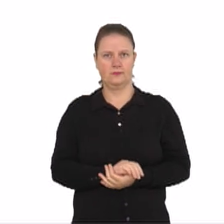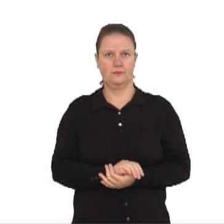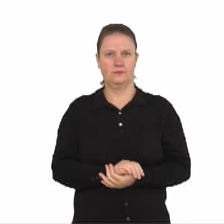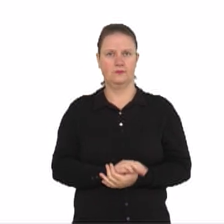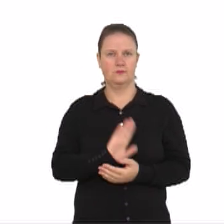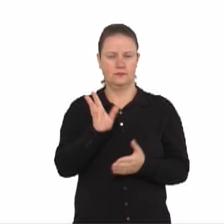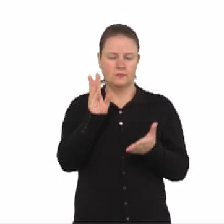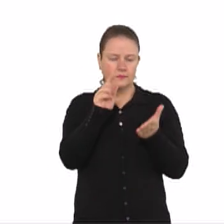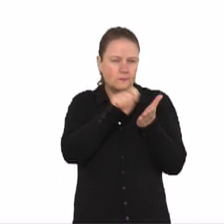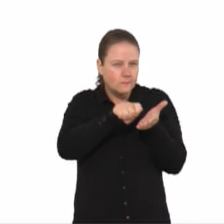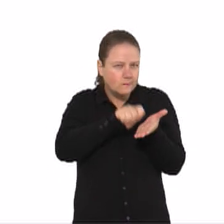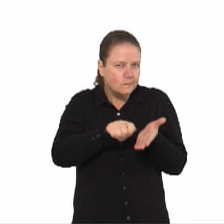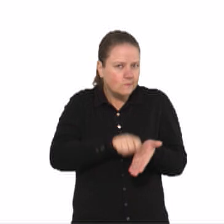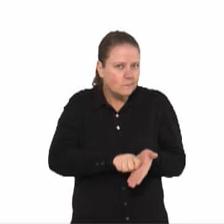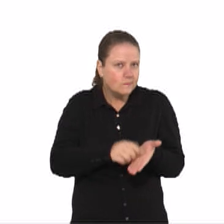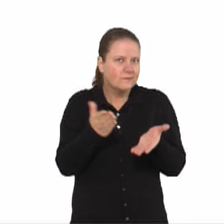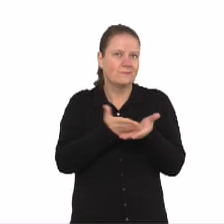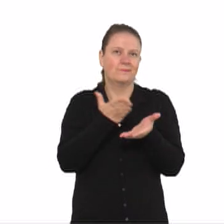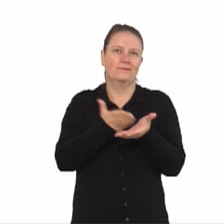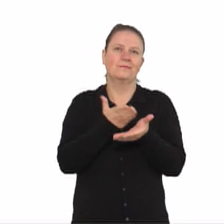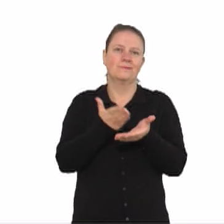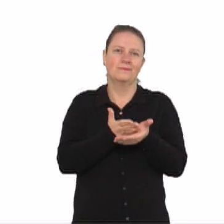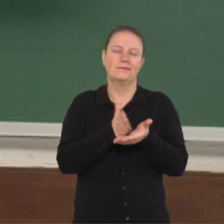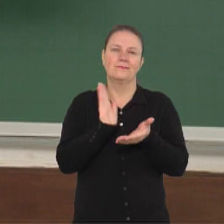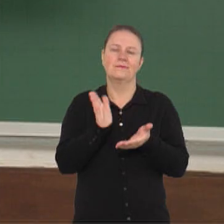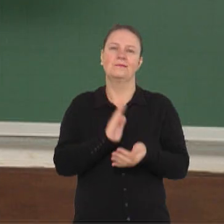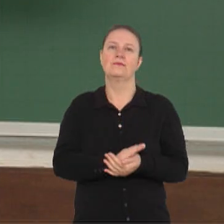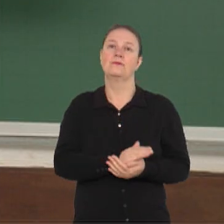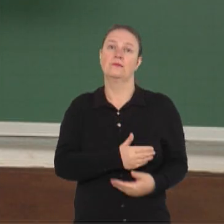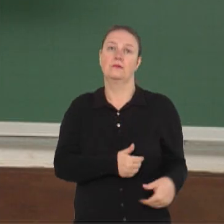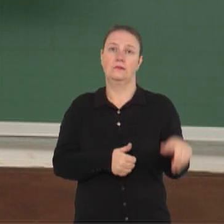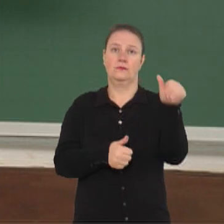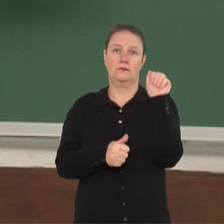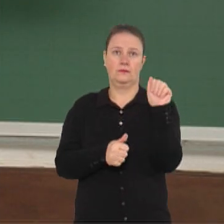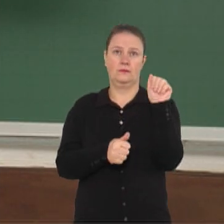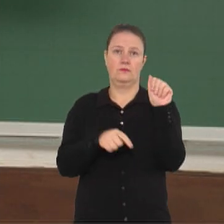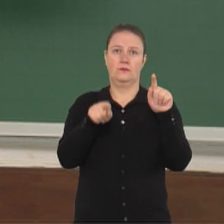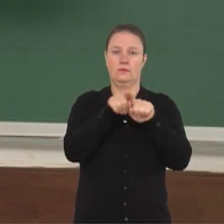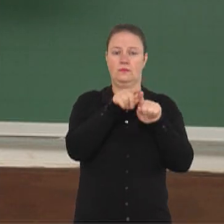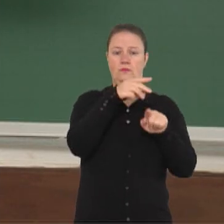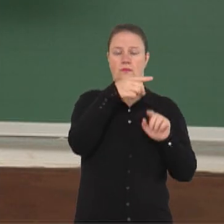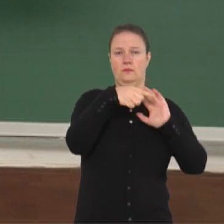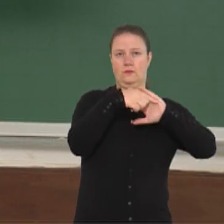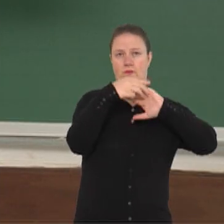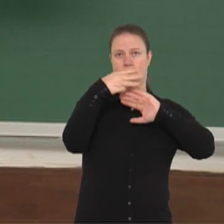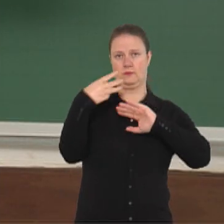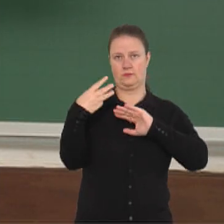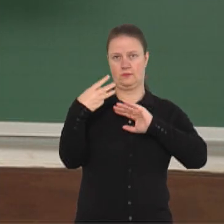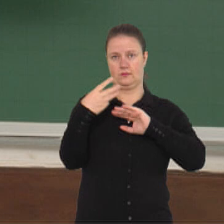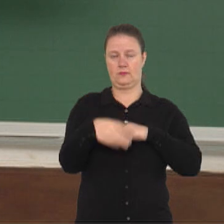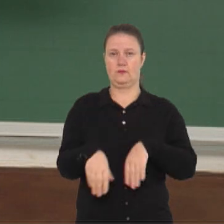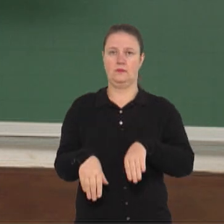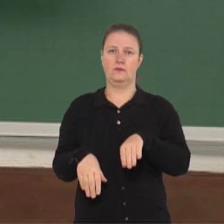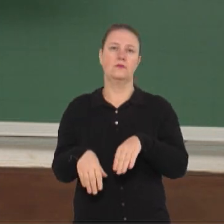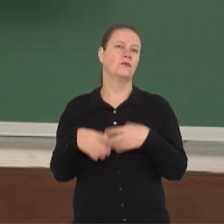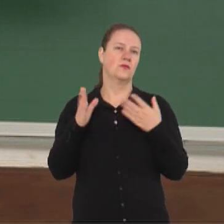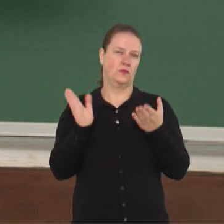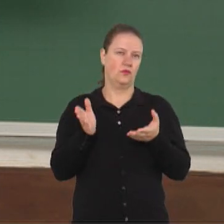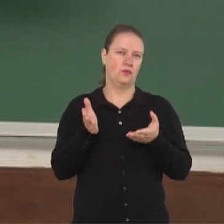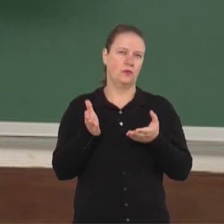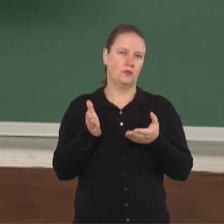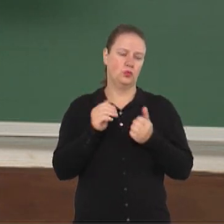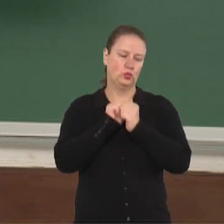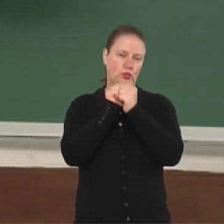ter anotado, o coeficiente A vale menos 3, que é o coeficiente, o número que está